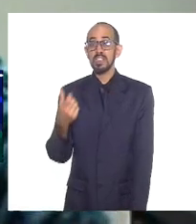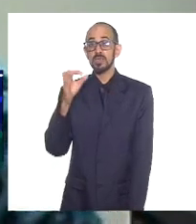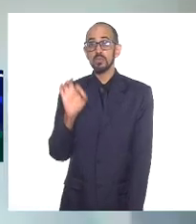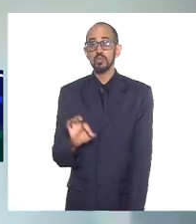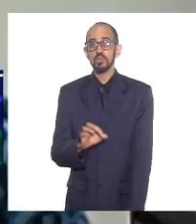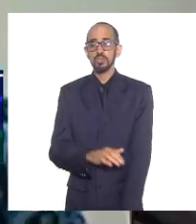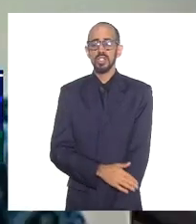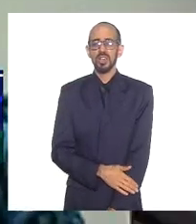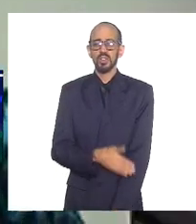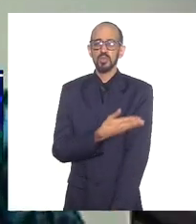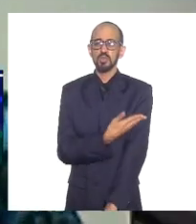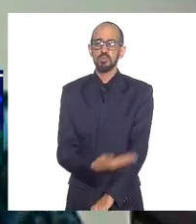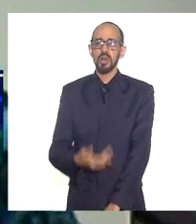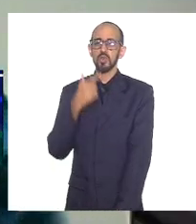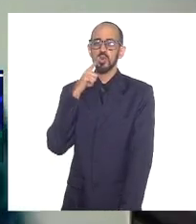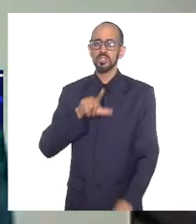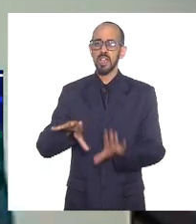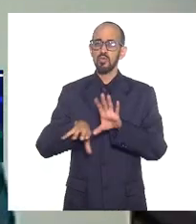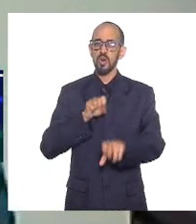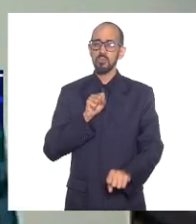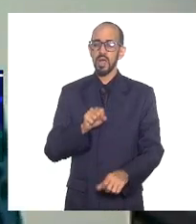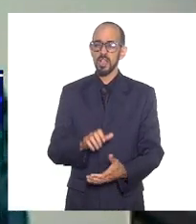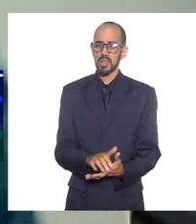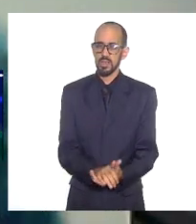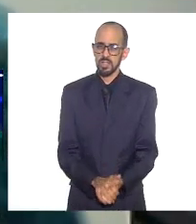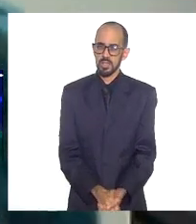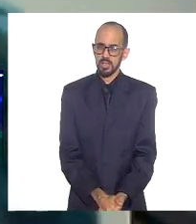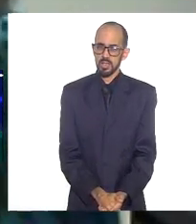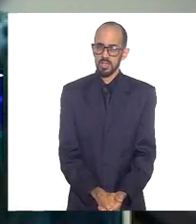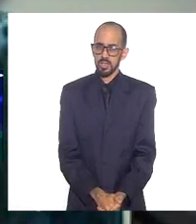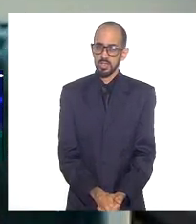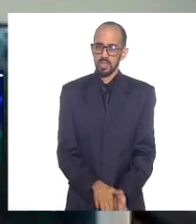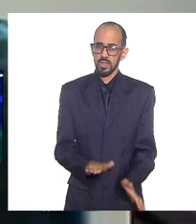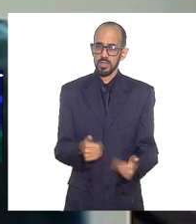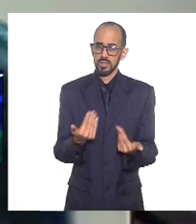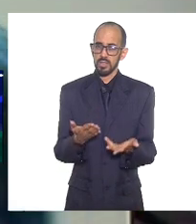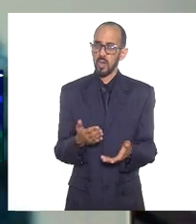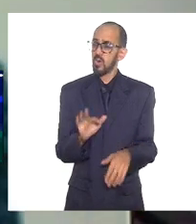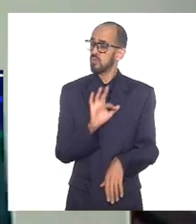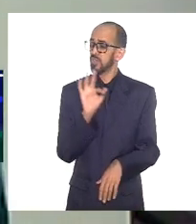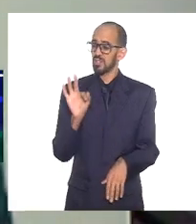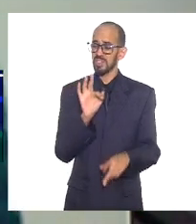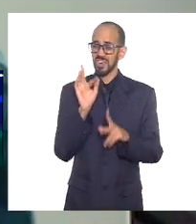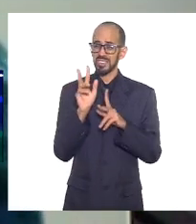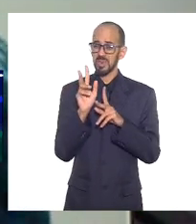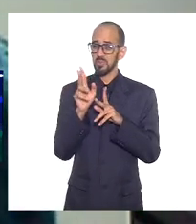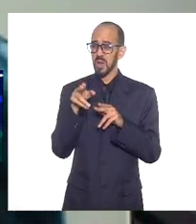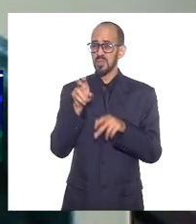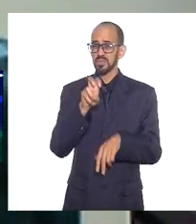76% dos brancos conseguem concluir. O ensino superior é a mesma coisa,